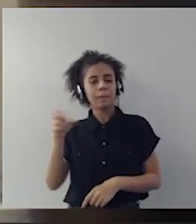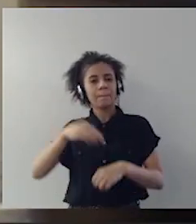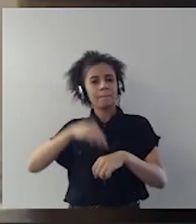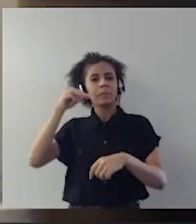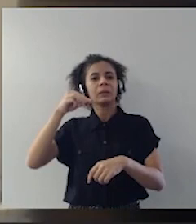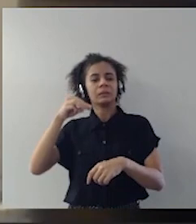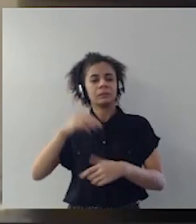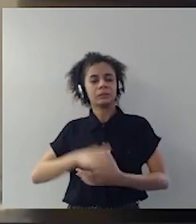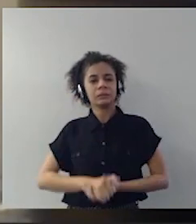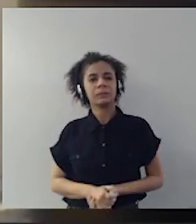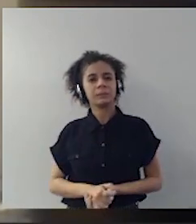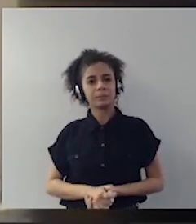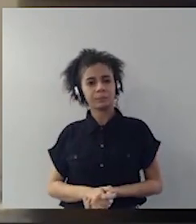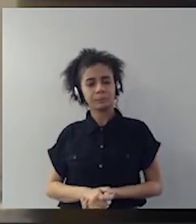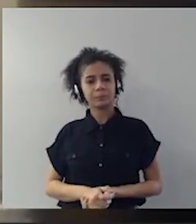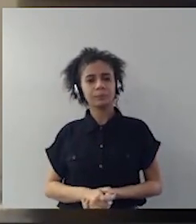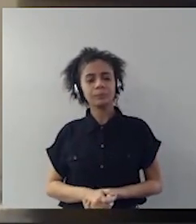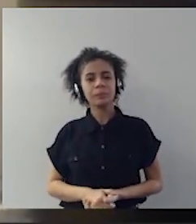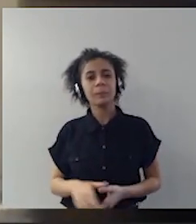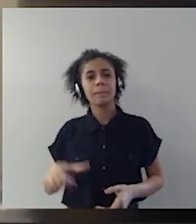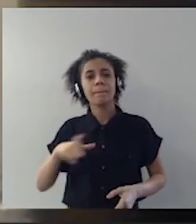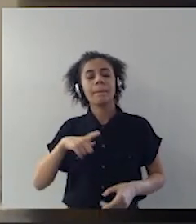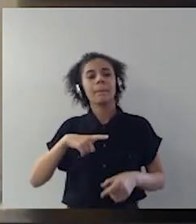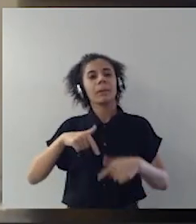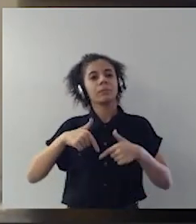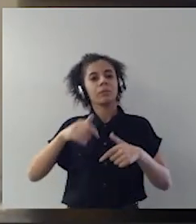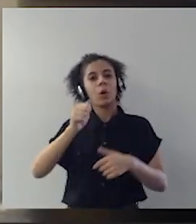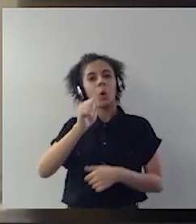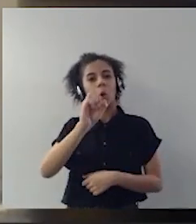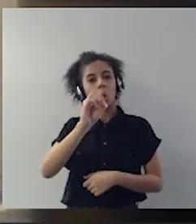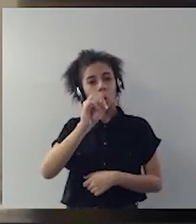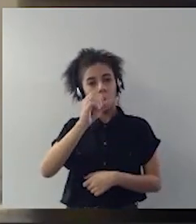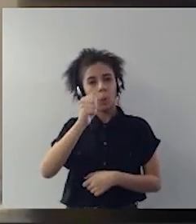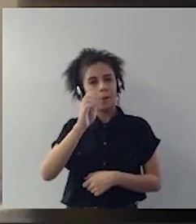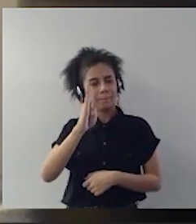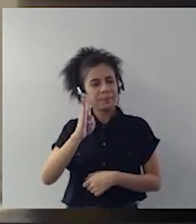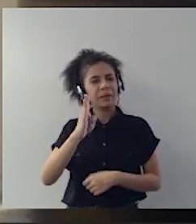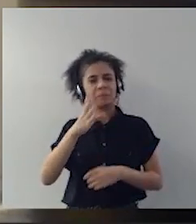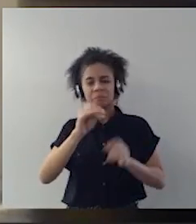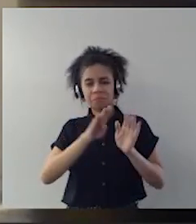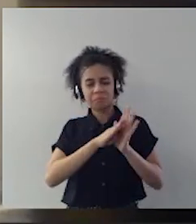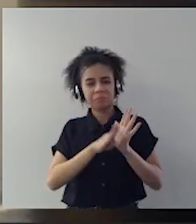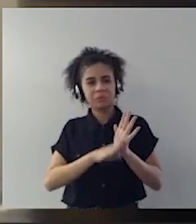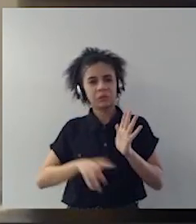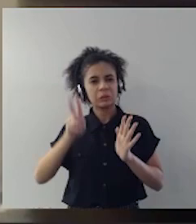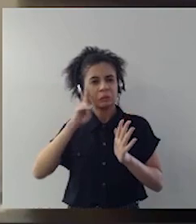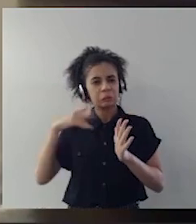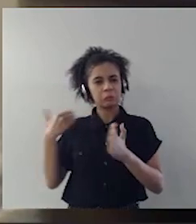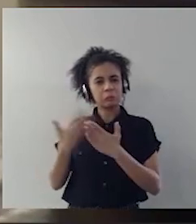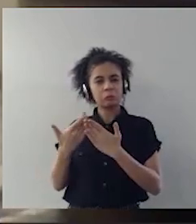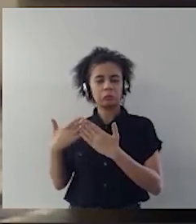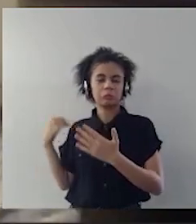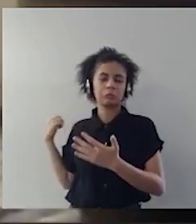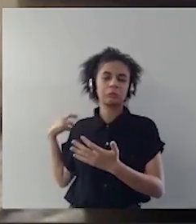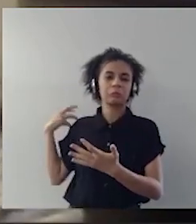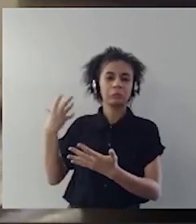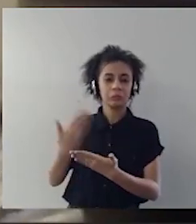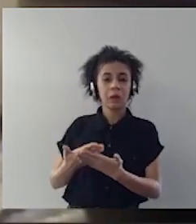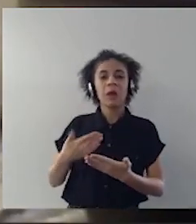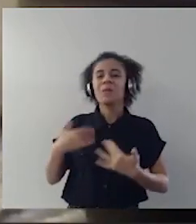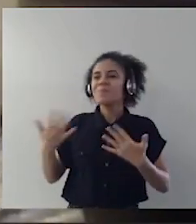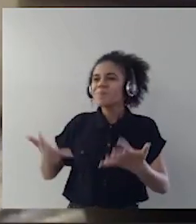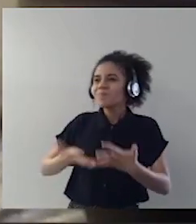Especial de Direito Administrativo Sancionador da OAB Nacional. Doutor Fábio, com muita alegria eu lhe passo a palavra, certo de